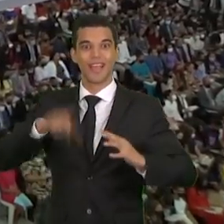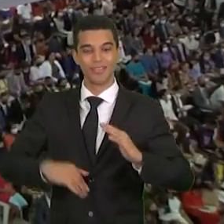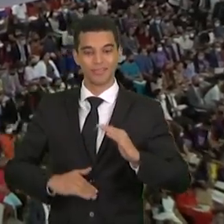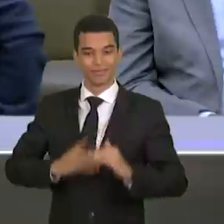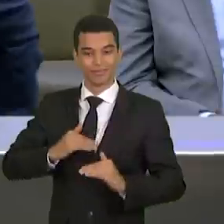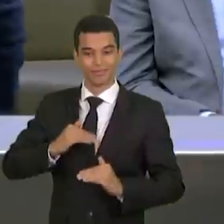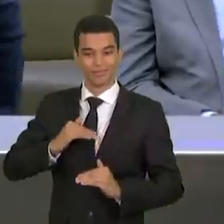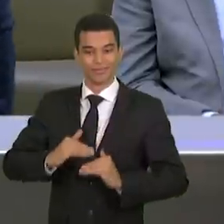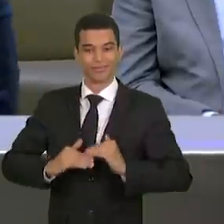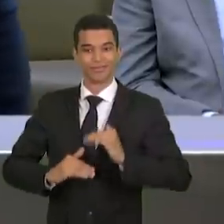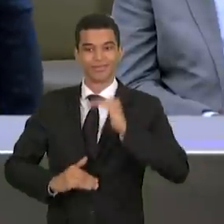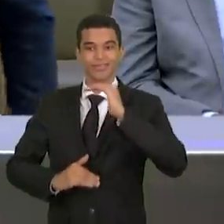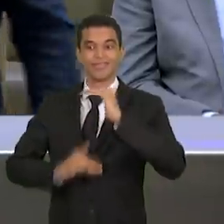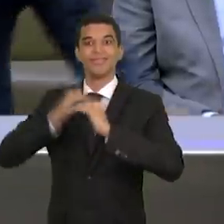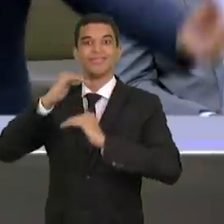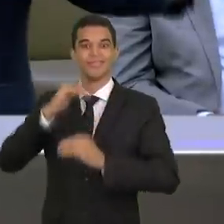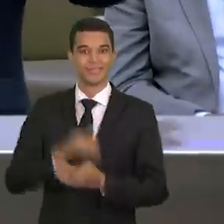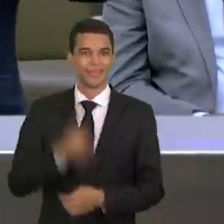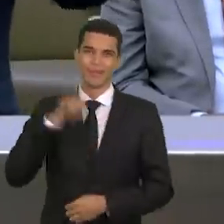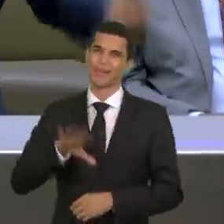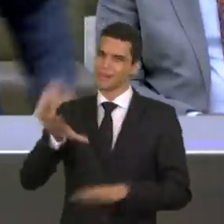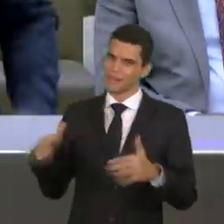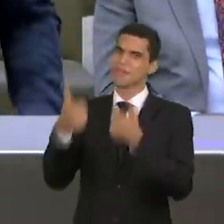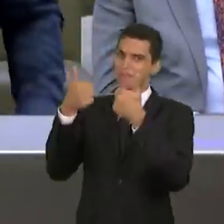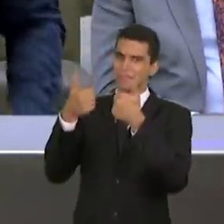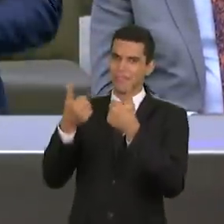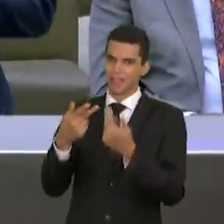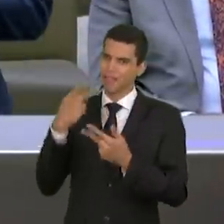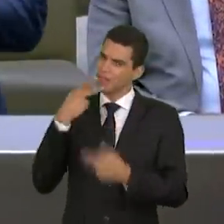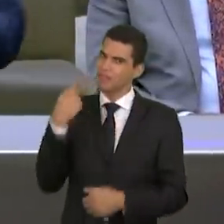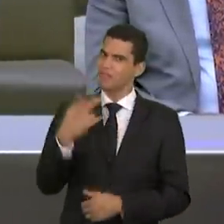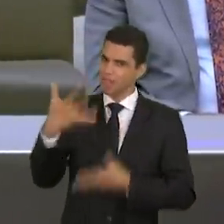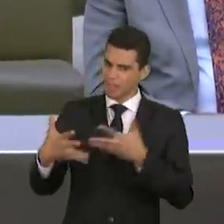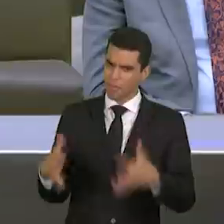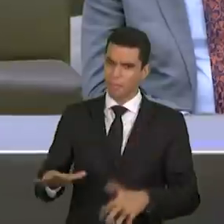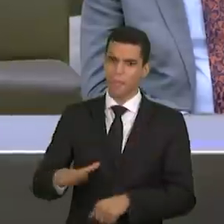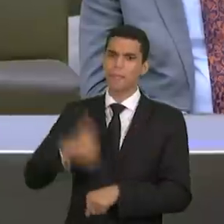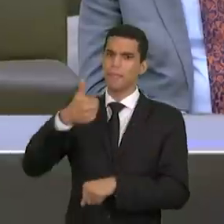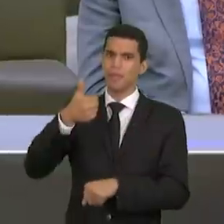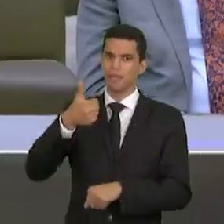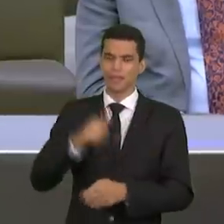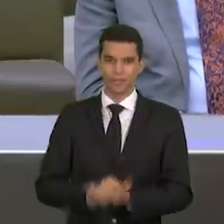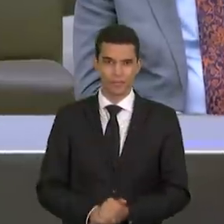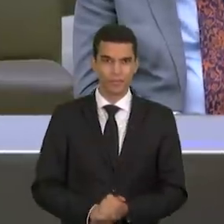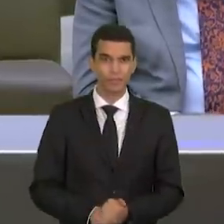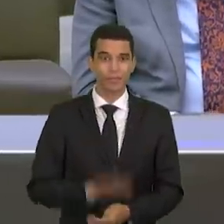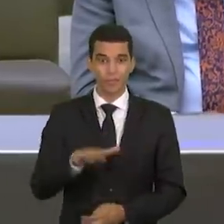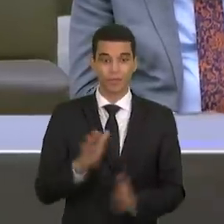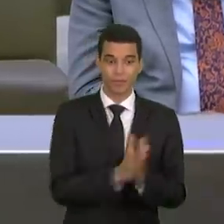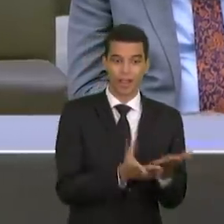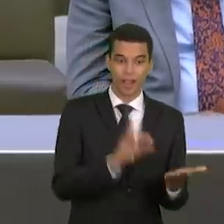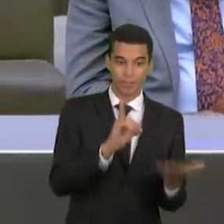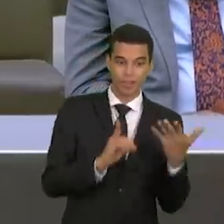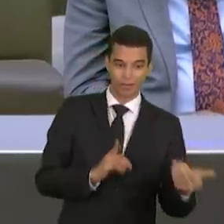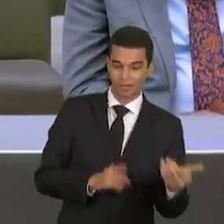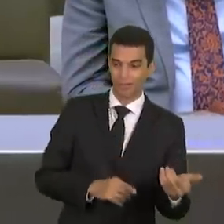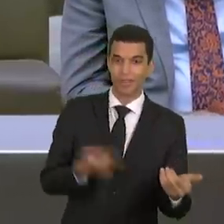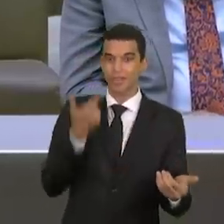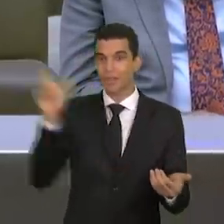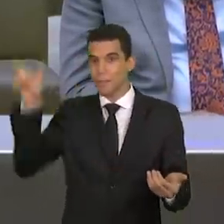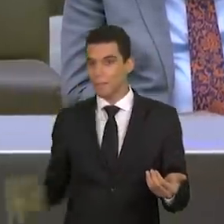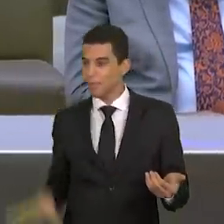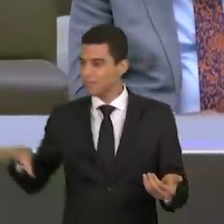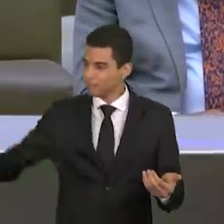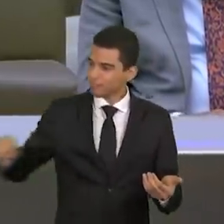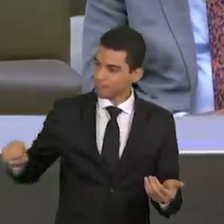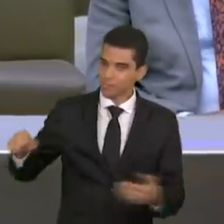irmão, dá para melhorar isso aí. Pega na mão de quem está do teu lado aí. Segura na Bíblia com uma mão e na outra pega na mão da